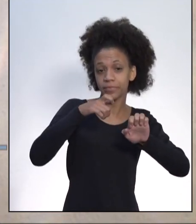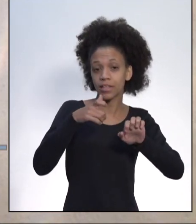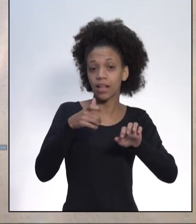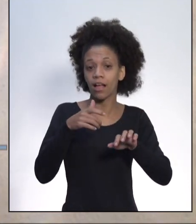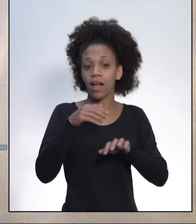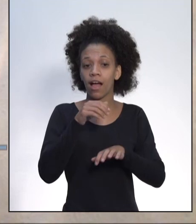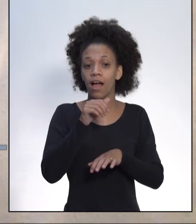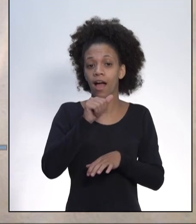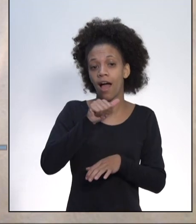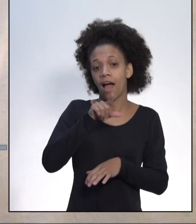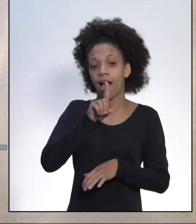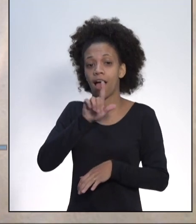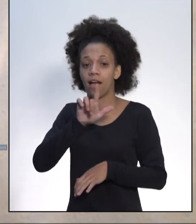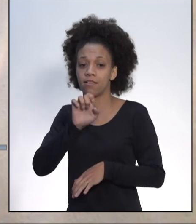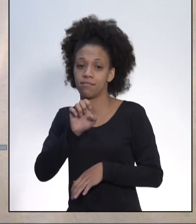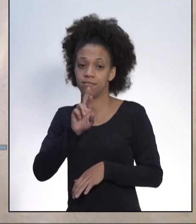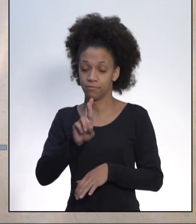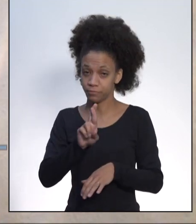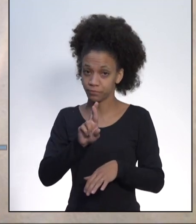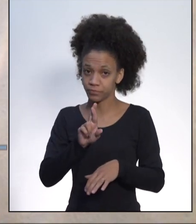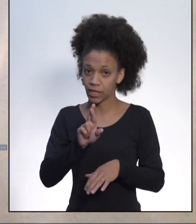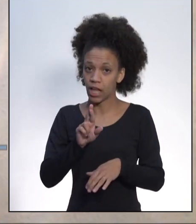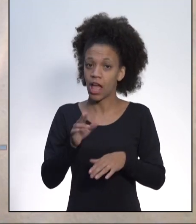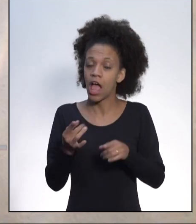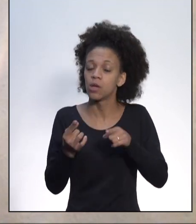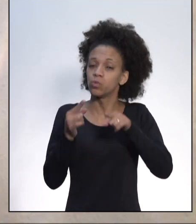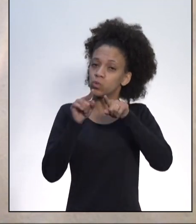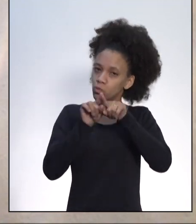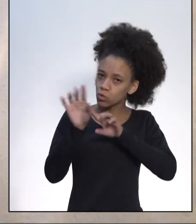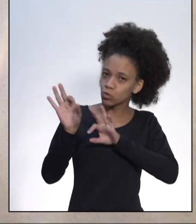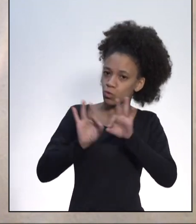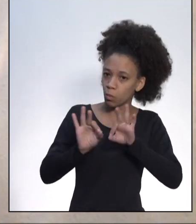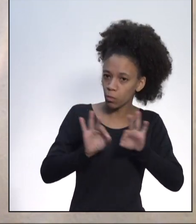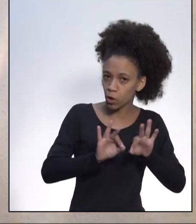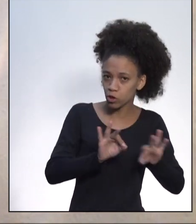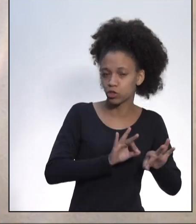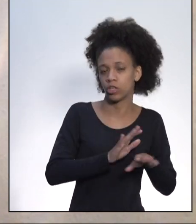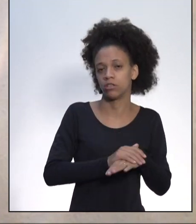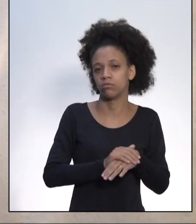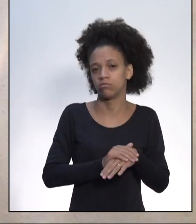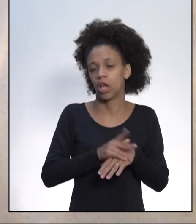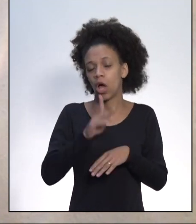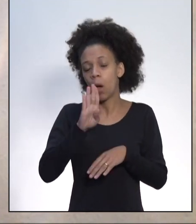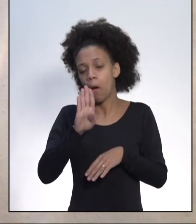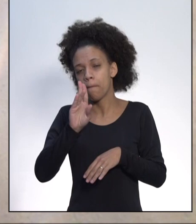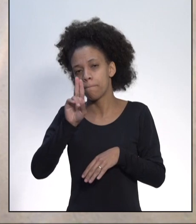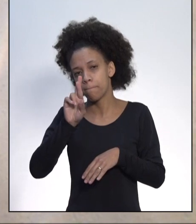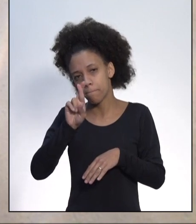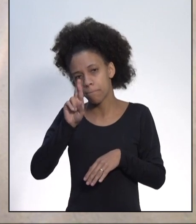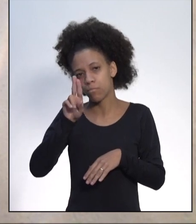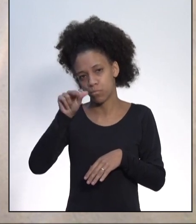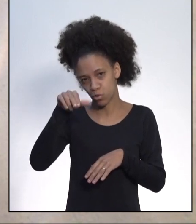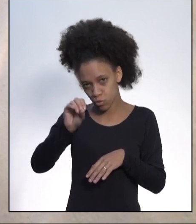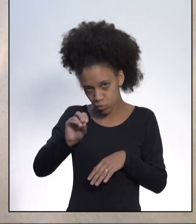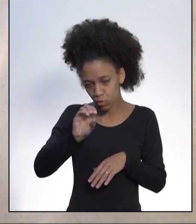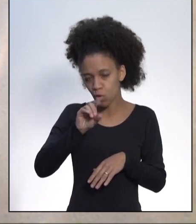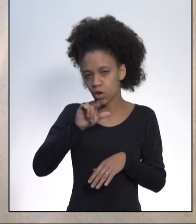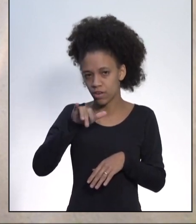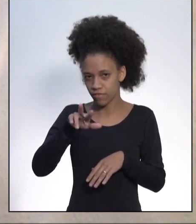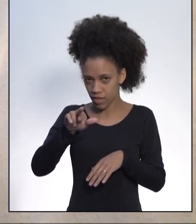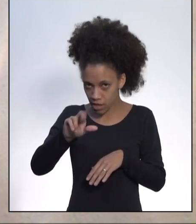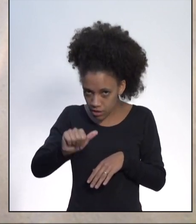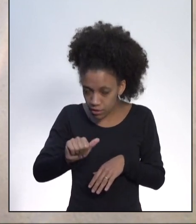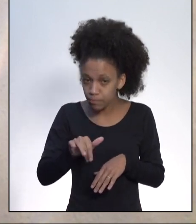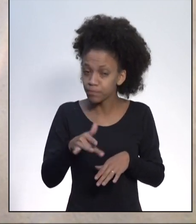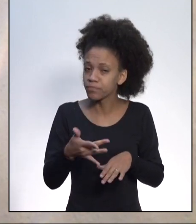Ismerim, eu estou aqui com o Bruno, que é nosso sócio no projeto, Bruno Oliveira, tá? E a gente